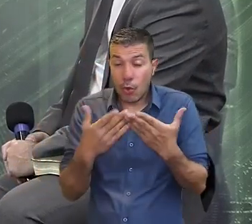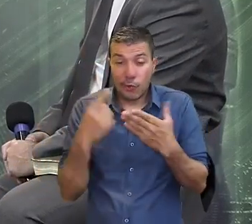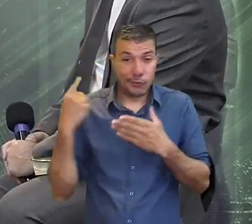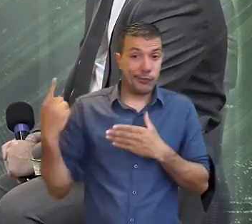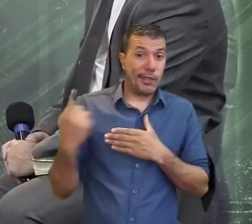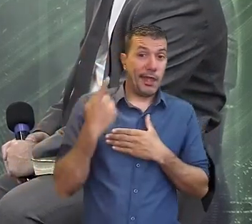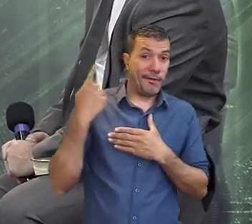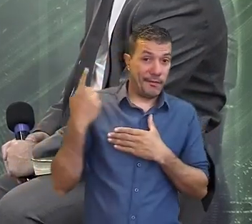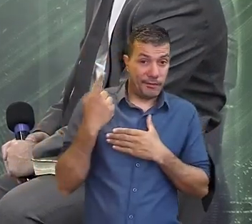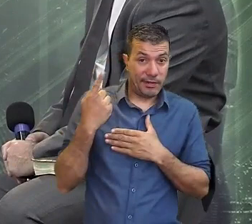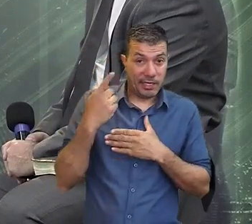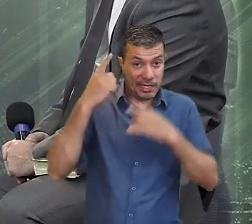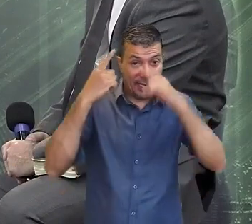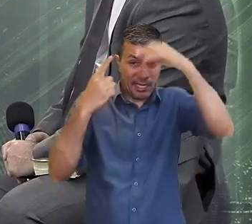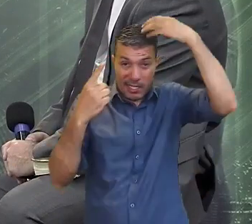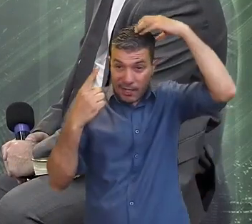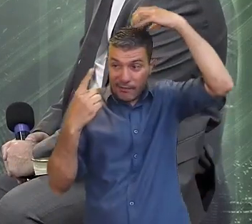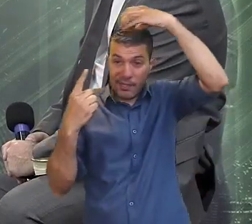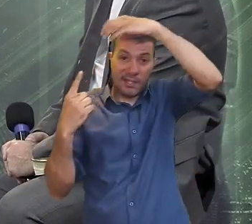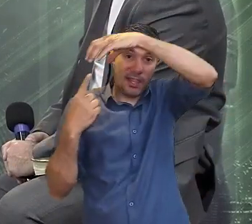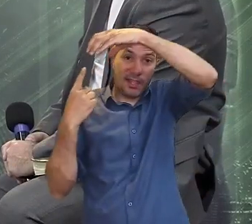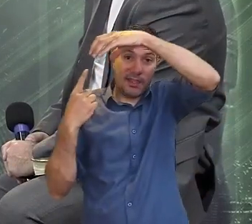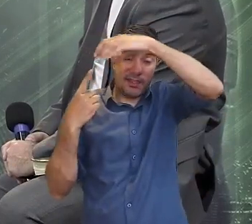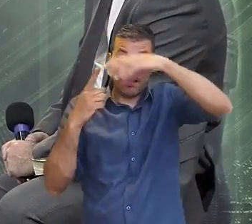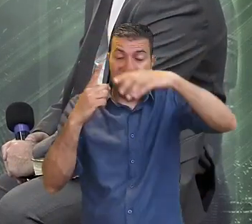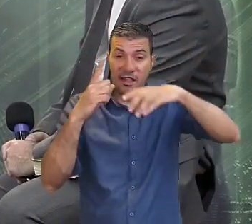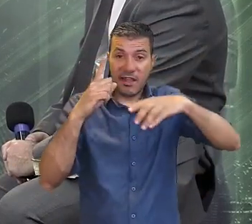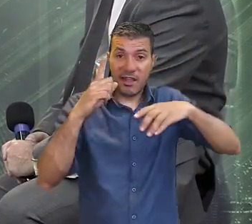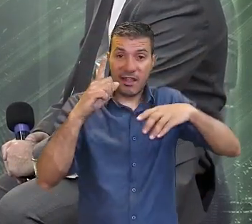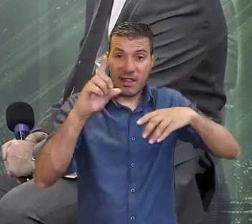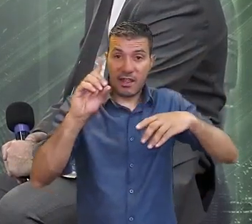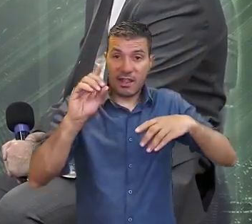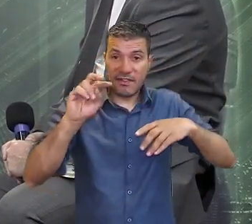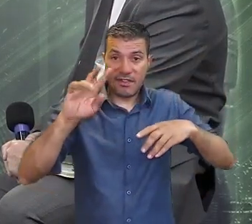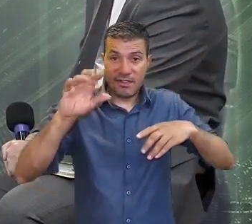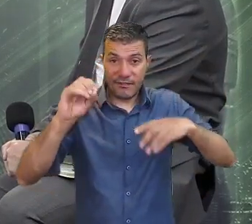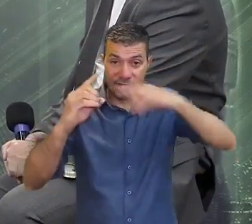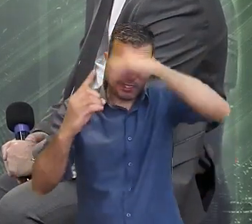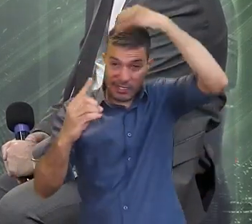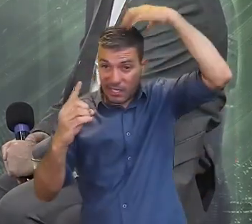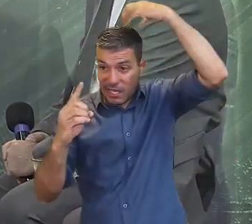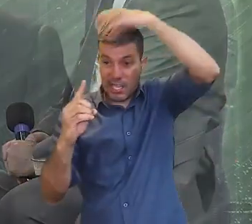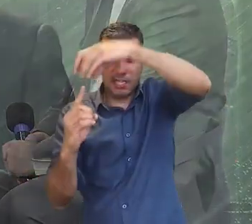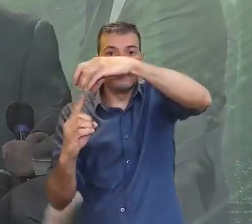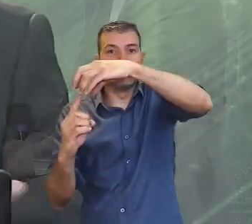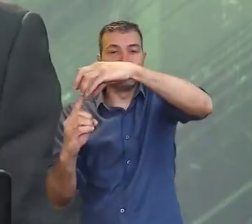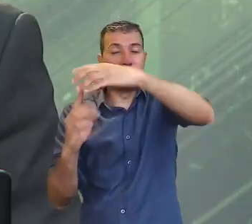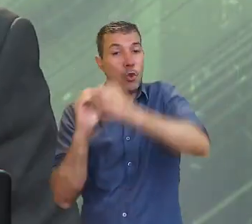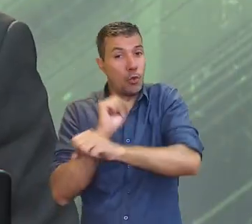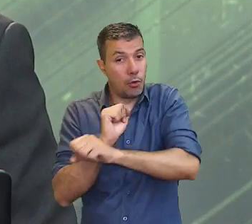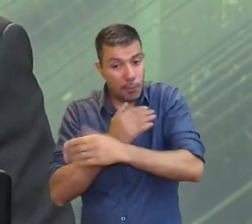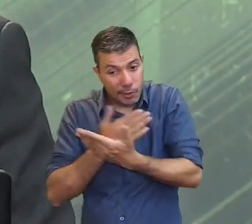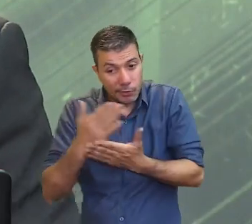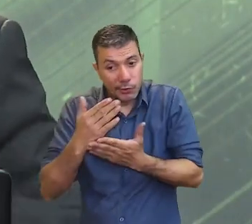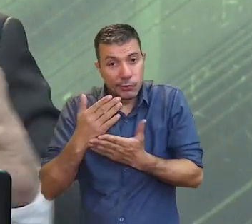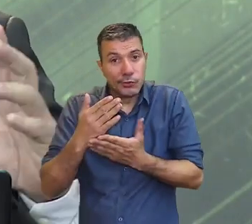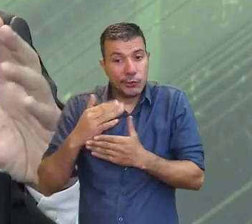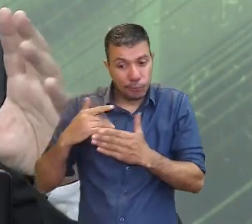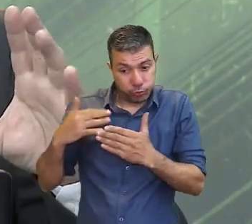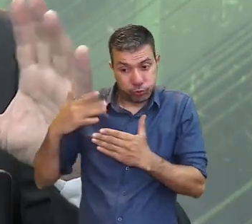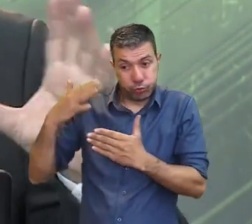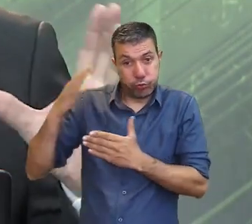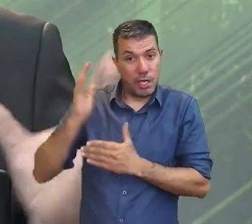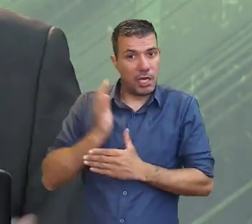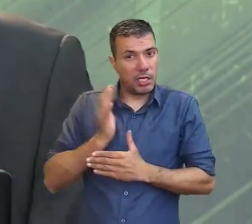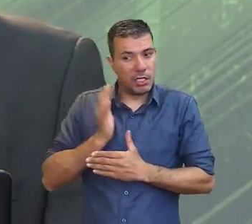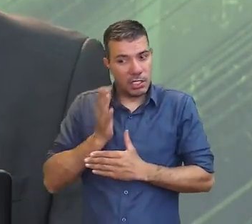tornou rei, Deus ele lhe concedeu vitória sobre os inimigos e permitiu que Davi ele acumulasse riquezas, e também